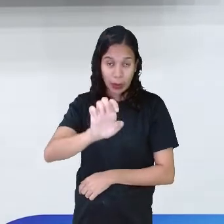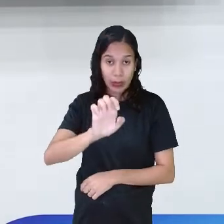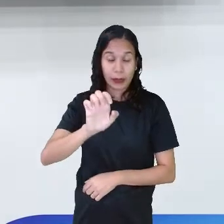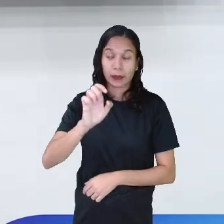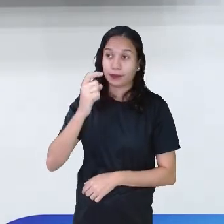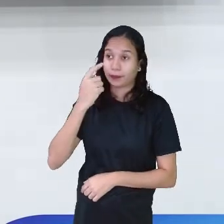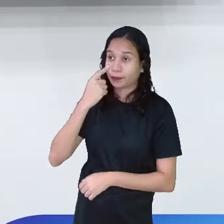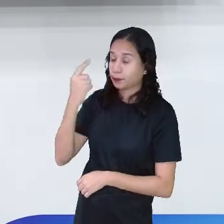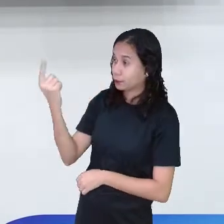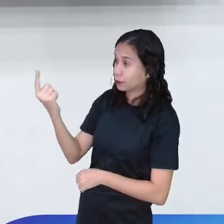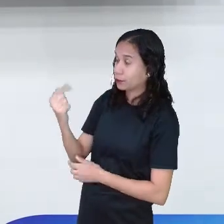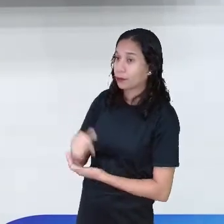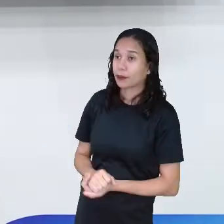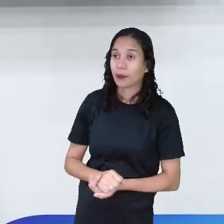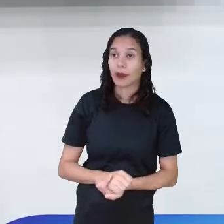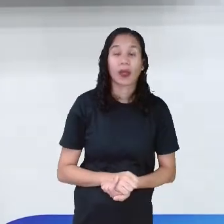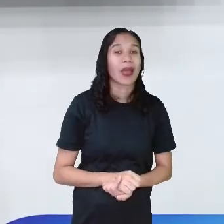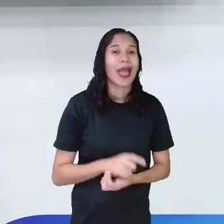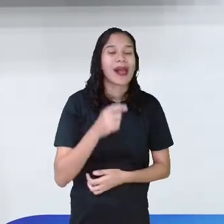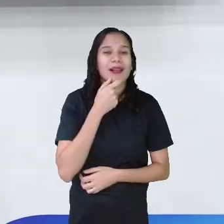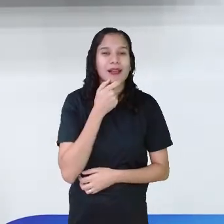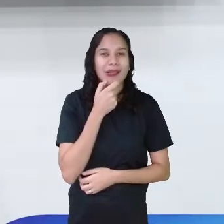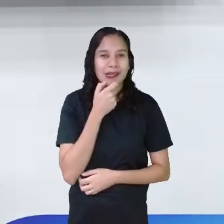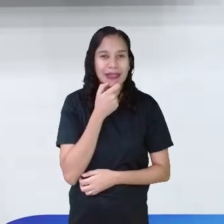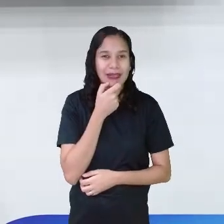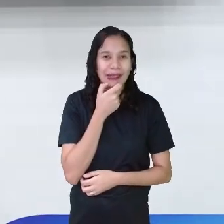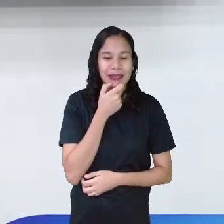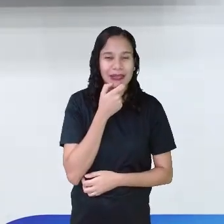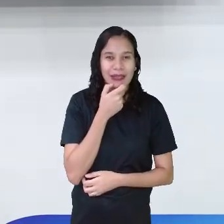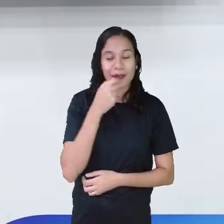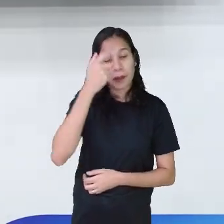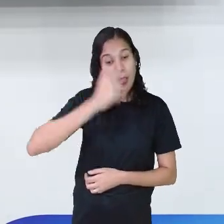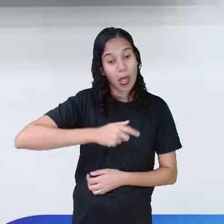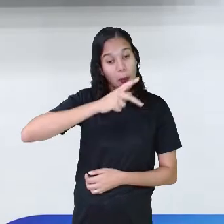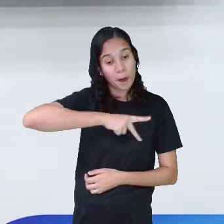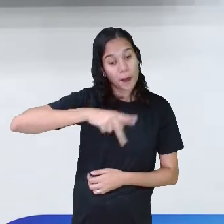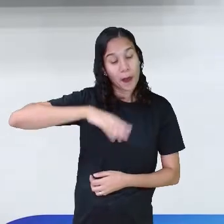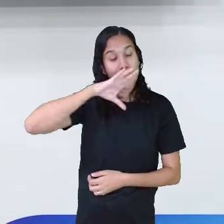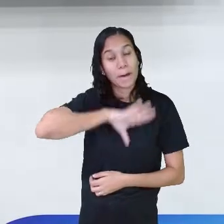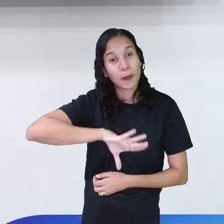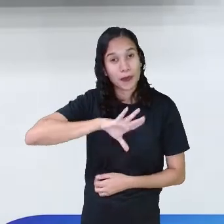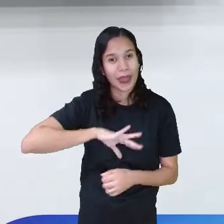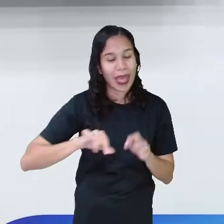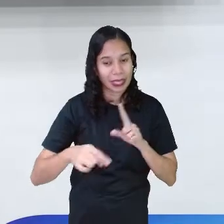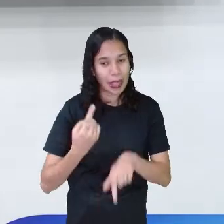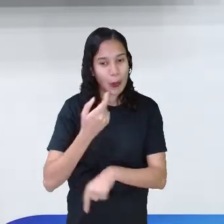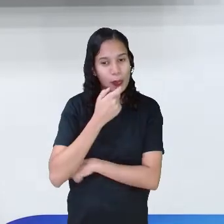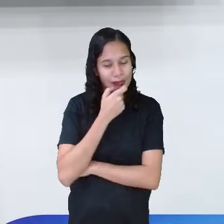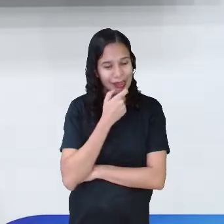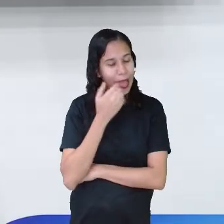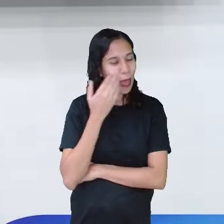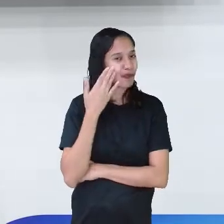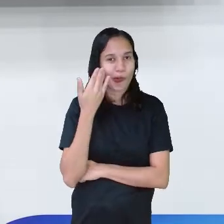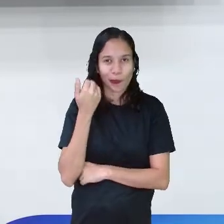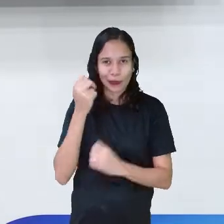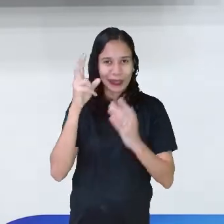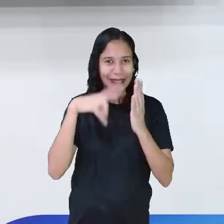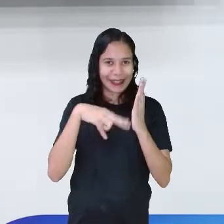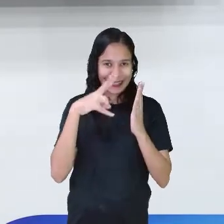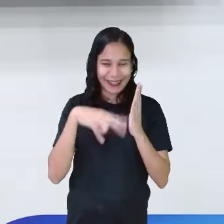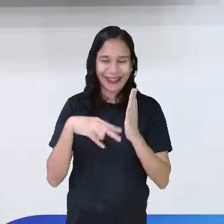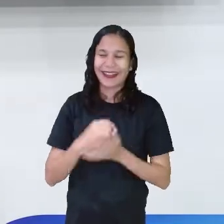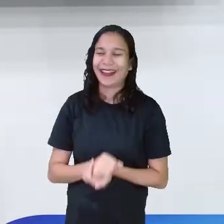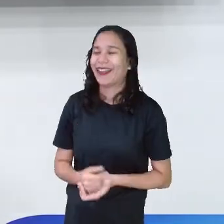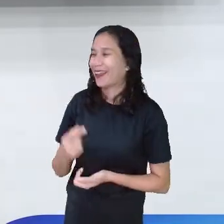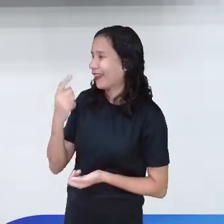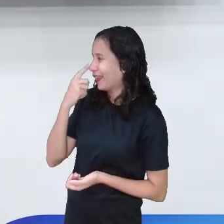está escrito em inglês, não vou me atrever a ler, porque eu sou professora de língua portuguesa e não de língua inglesa, para não cometer nenhuma